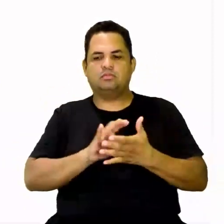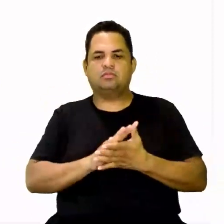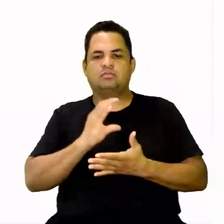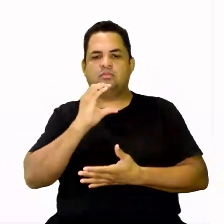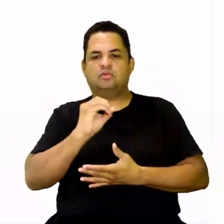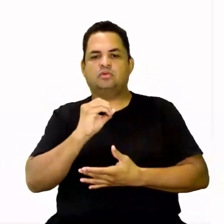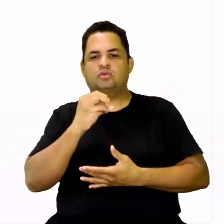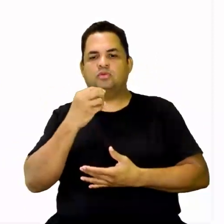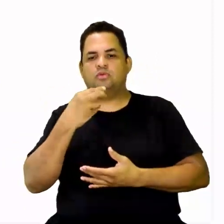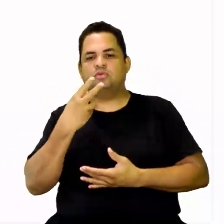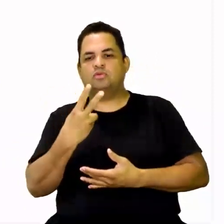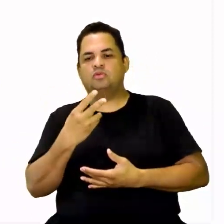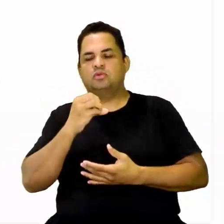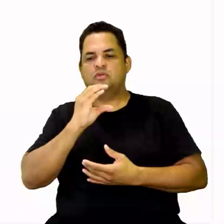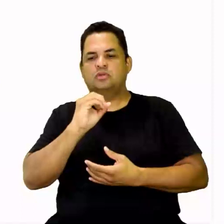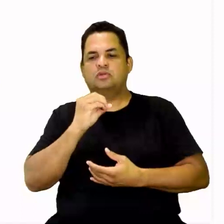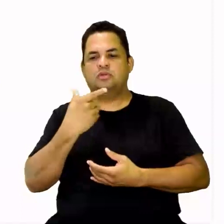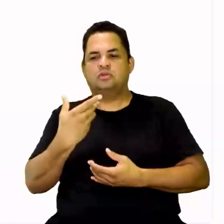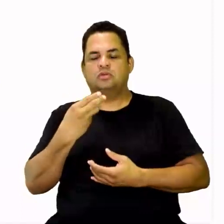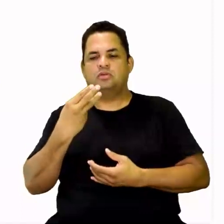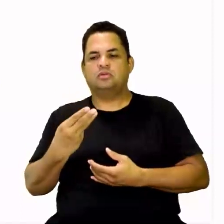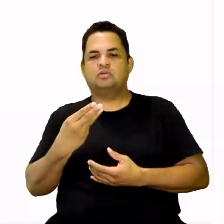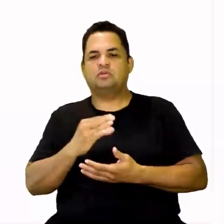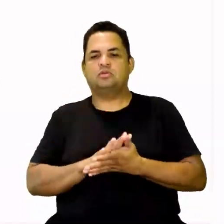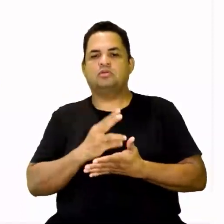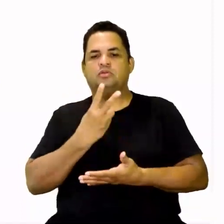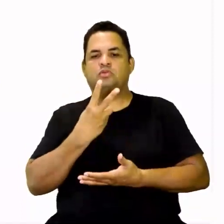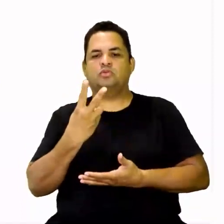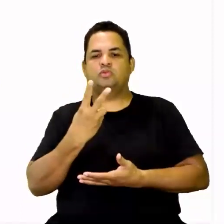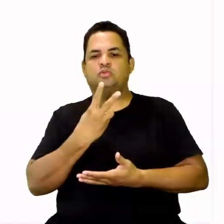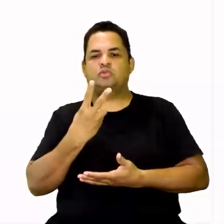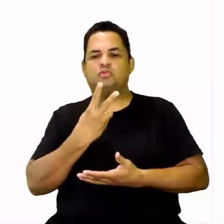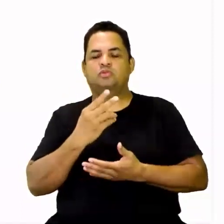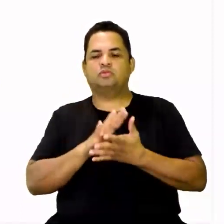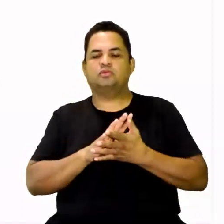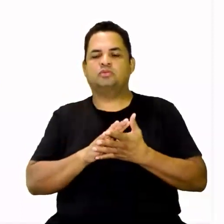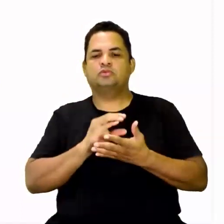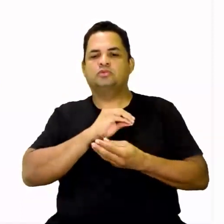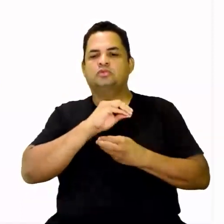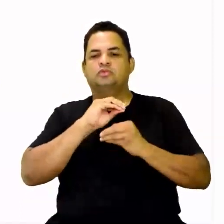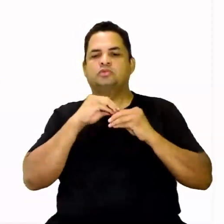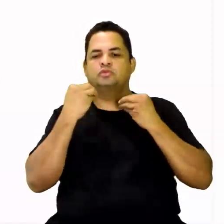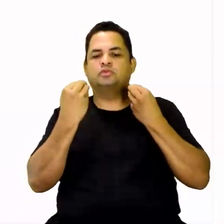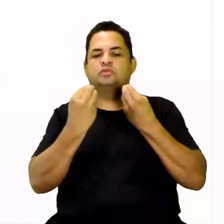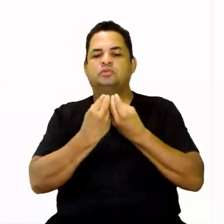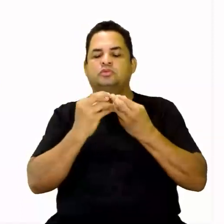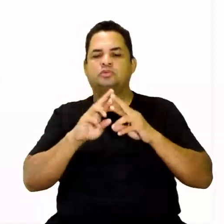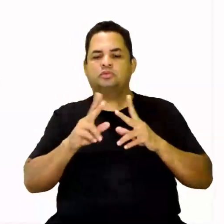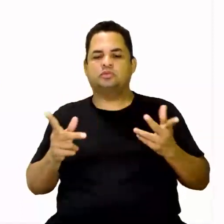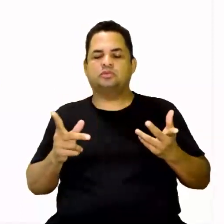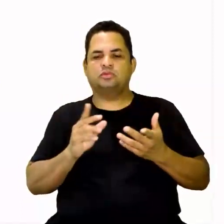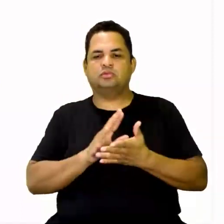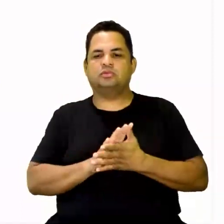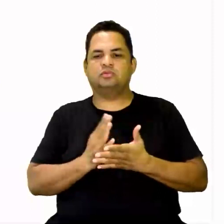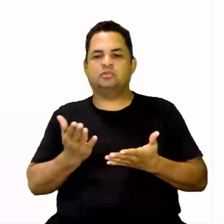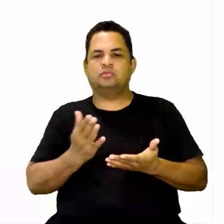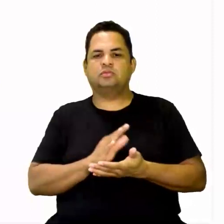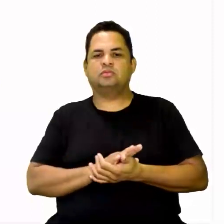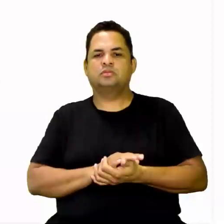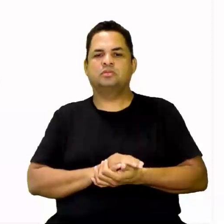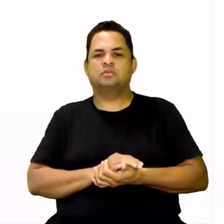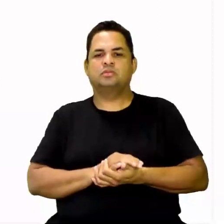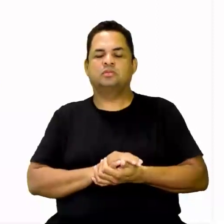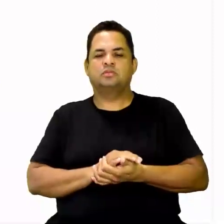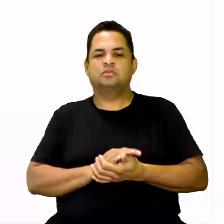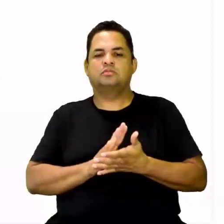e O3. Nós temos 2 substâncias diferentes, isso caracteriza o processo chamado alotropia,